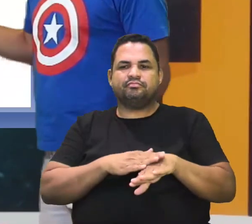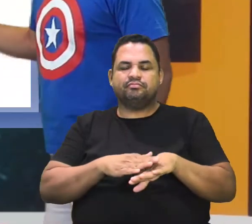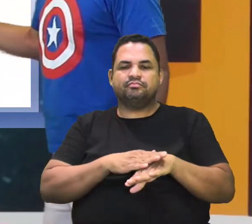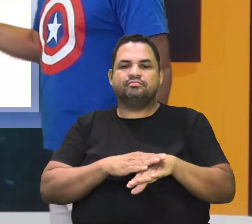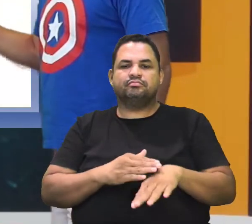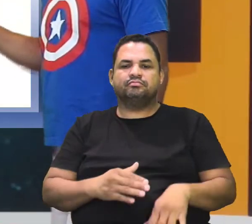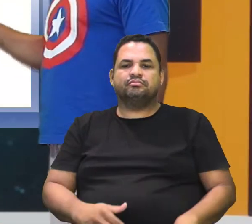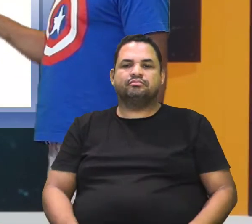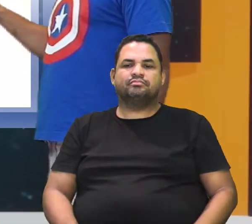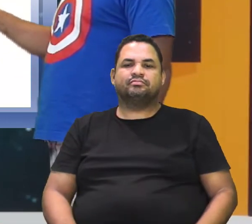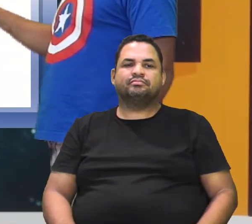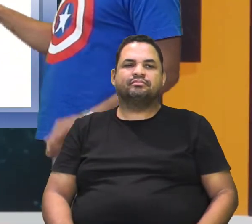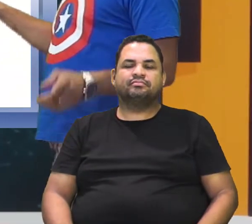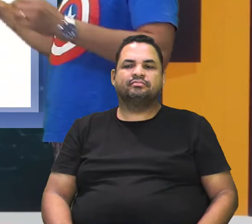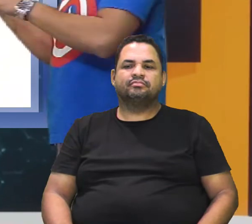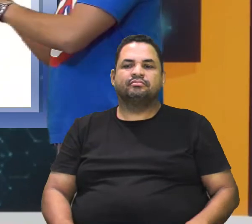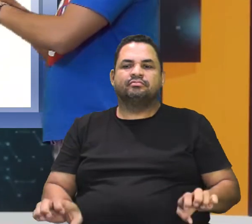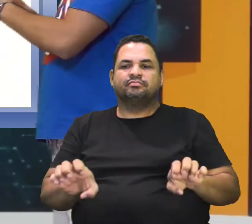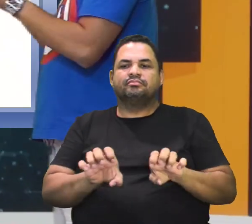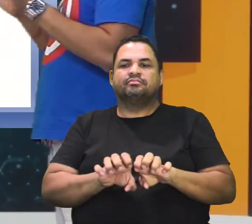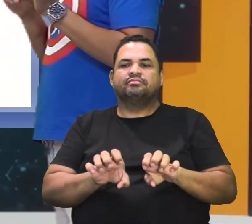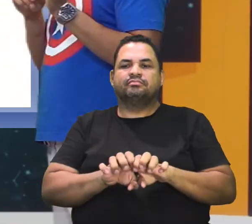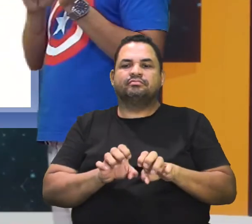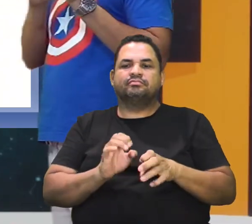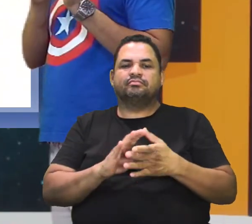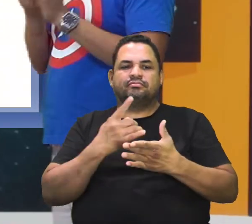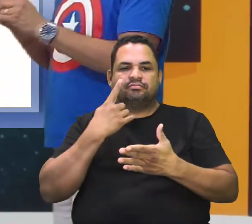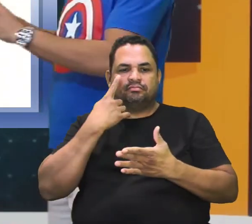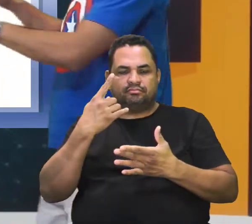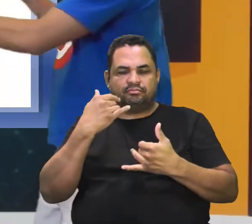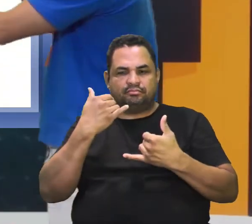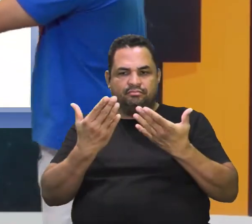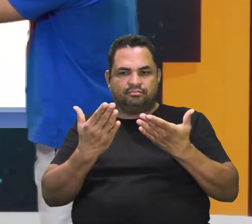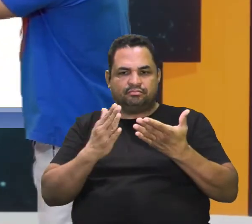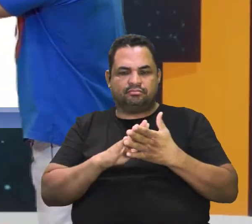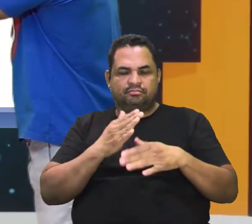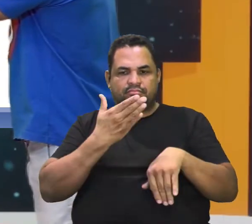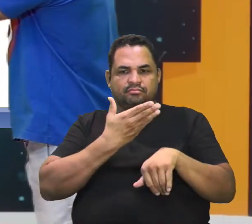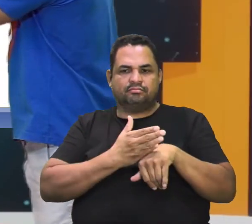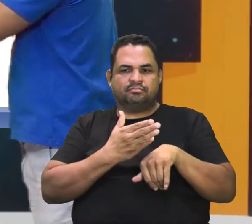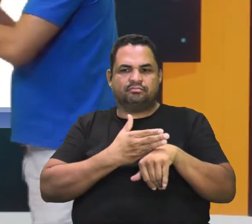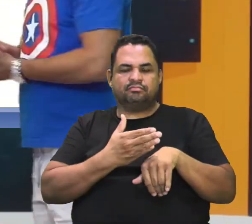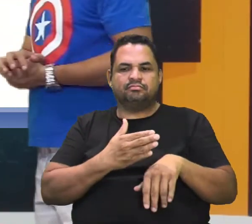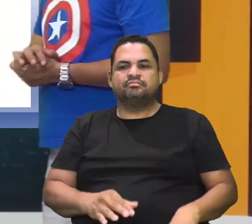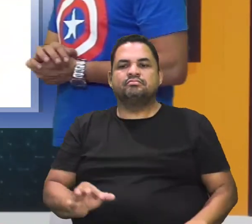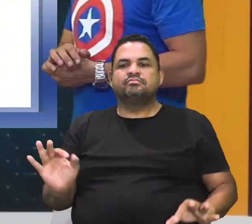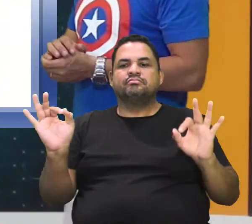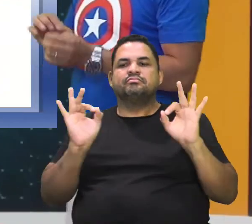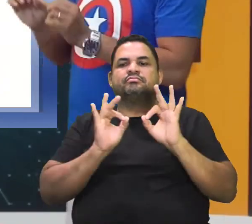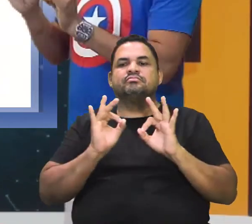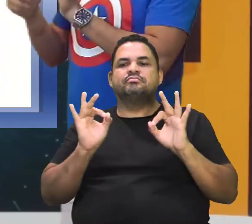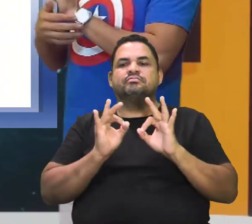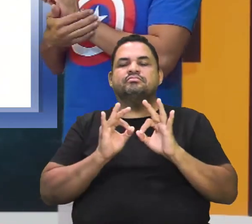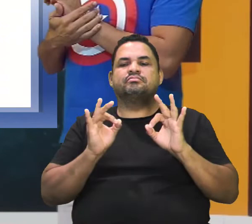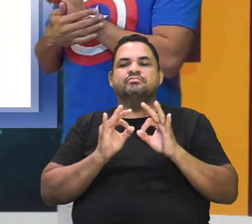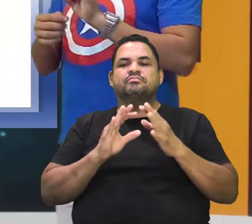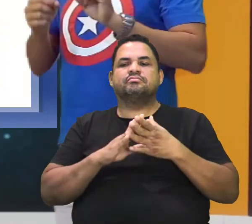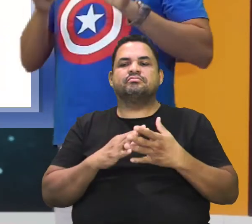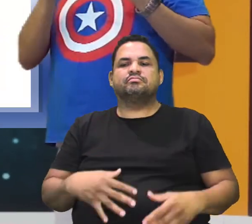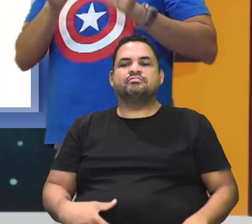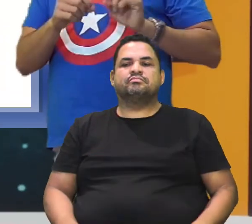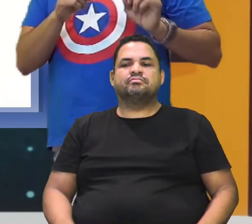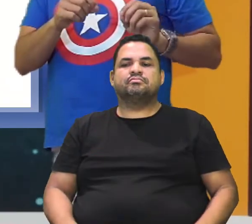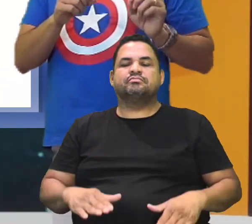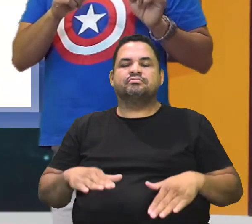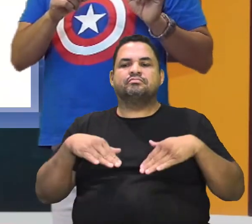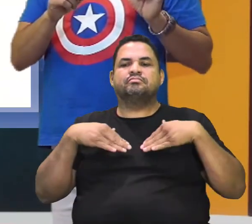aqui, ó. Ele Olho me deu no olho. essa equação aqui, peguei no exercício, atenção, essa equação, perfeito. Daí a pergunta diz